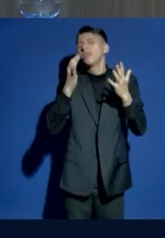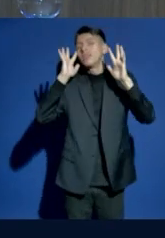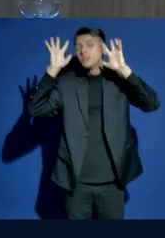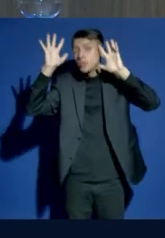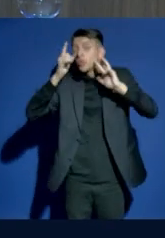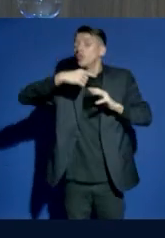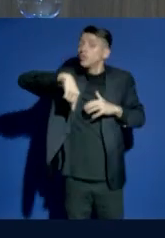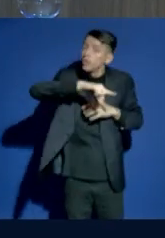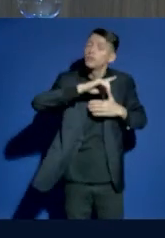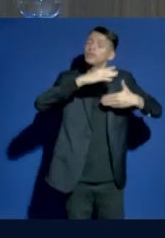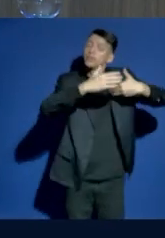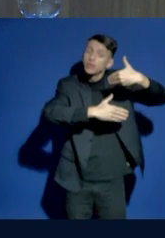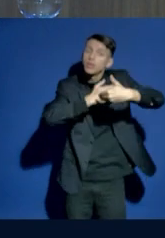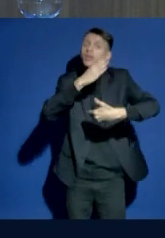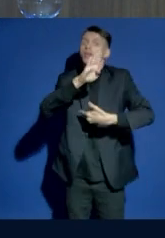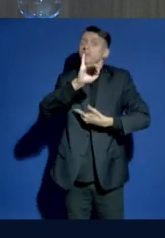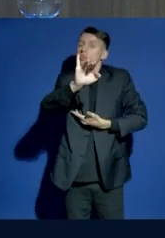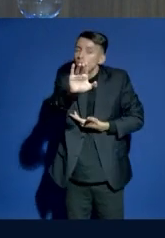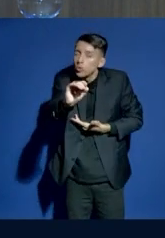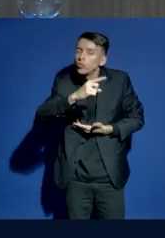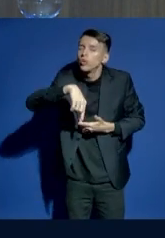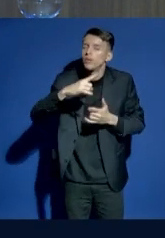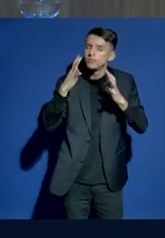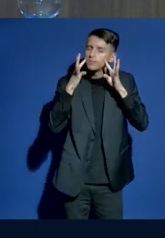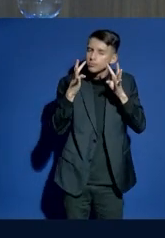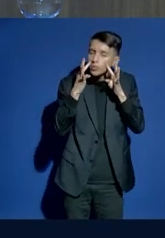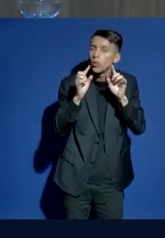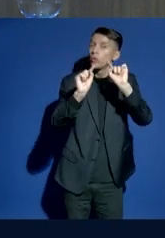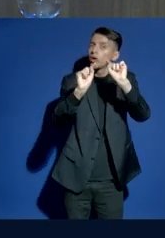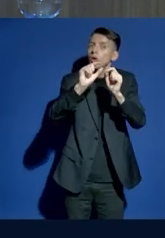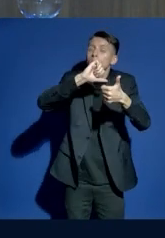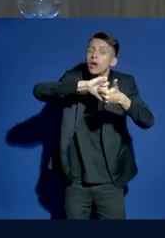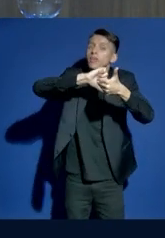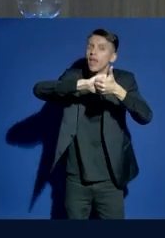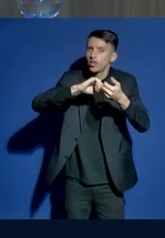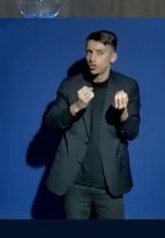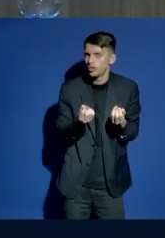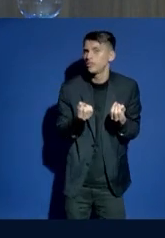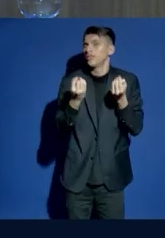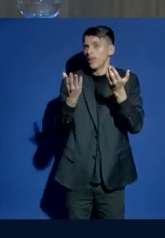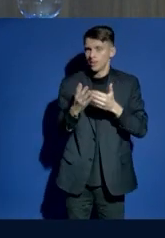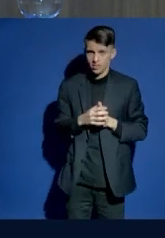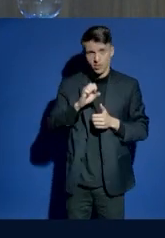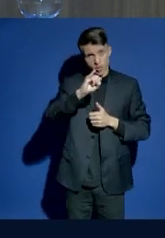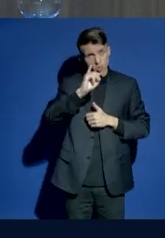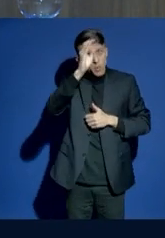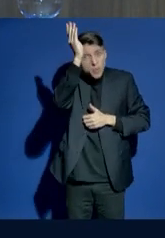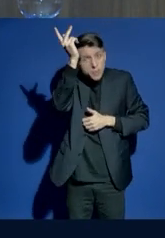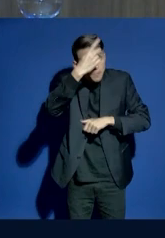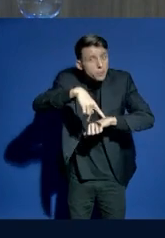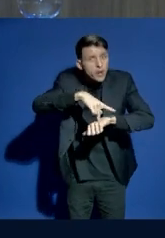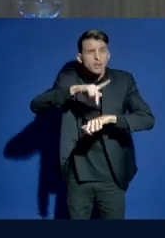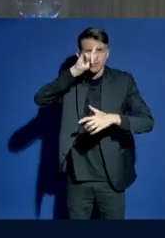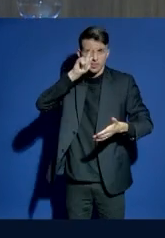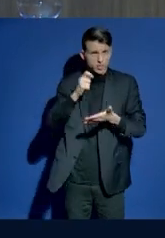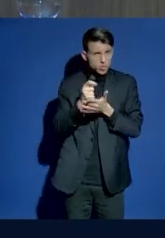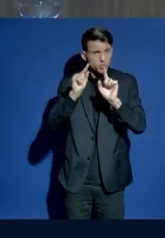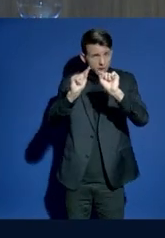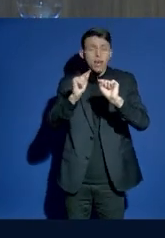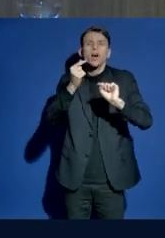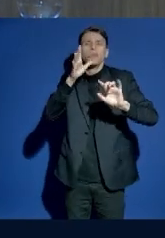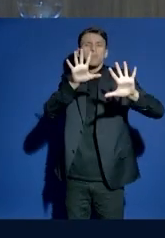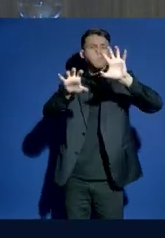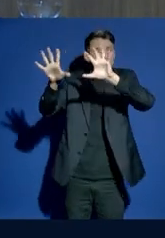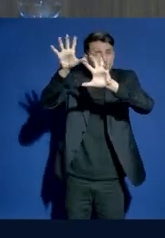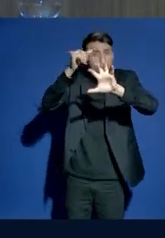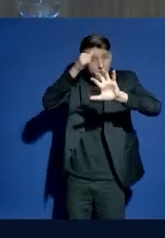biocombustíveis estão cada vez mais atentas à qualidade desse produto. Se o país está decidido, se o mundo está decidido pela